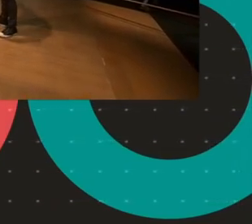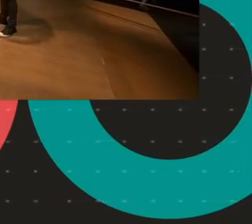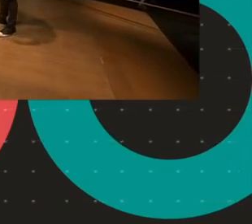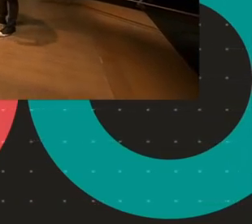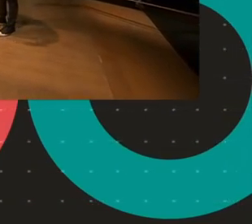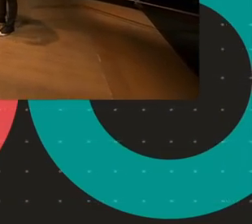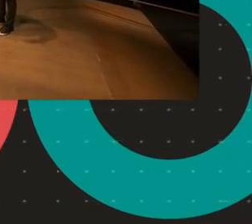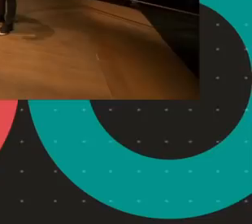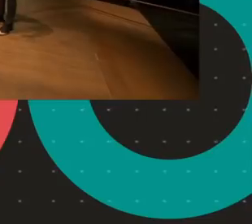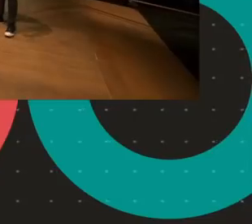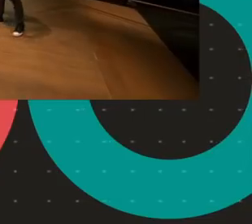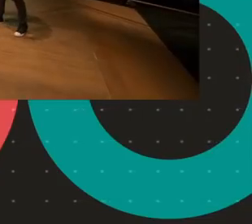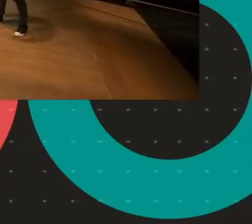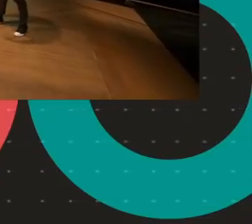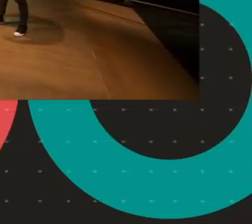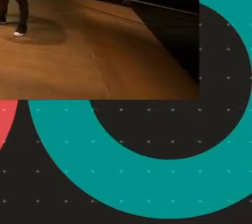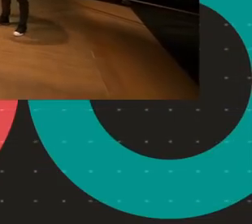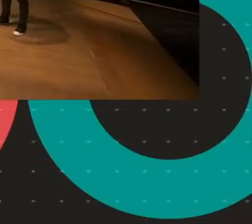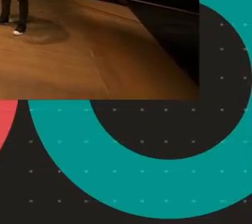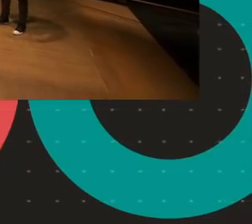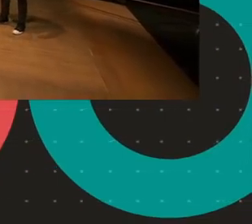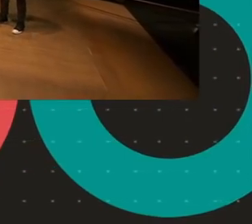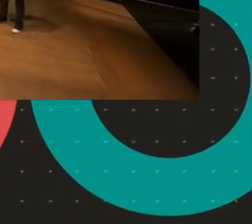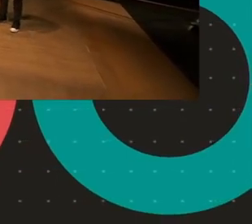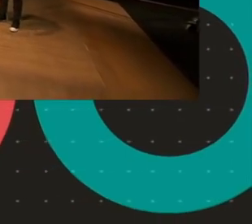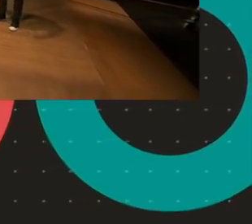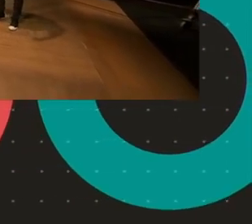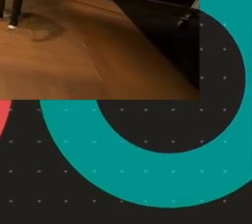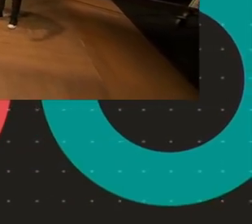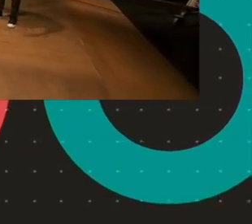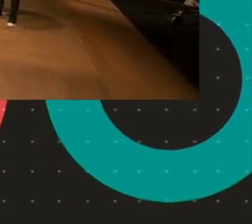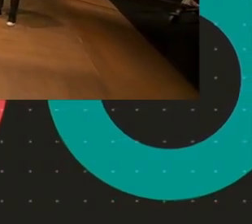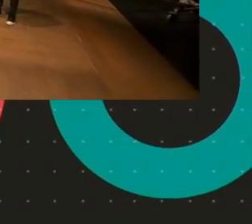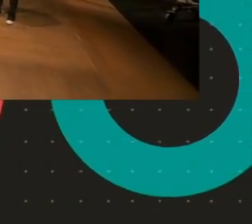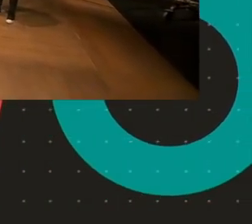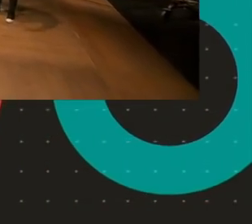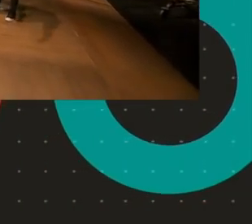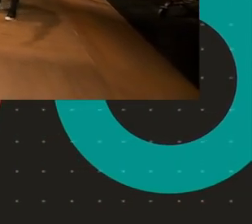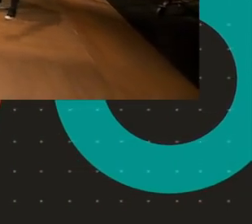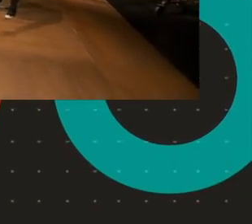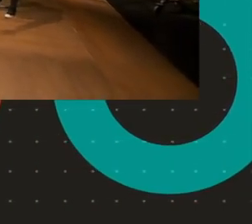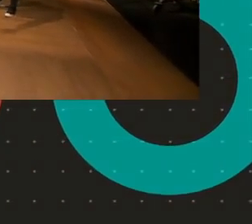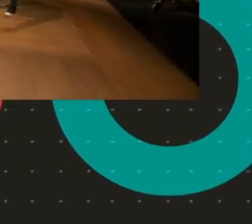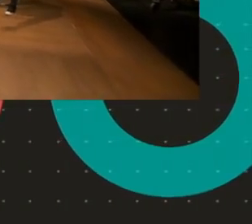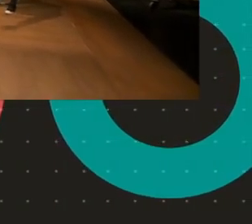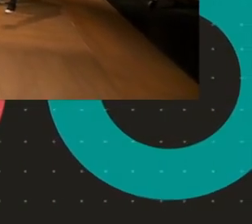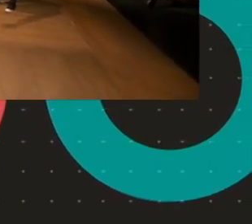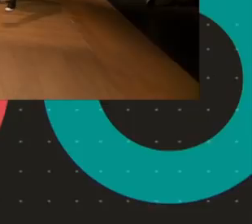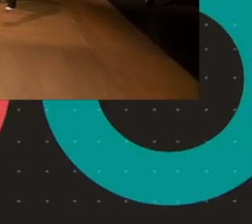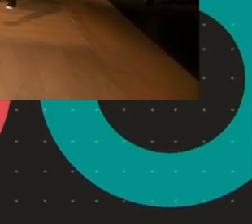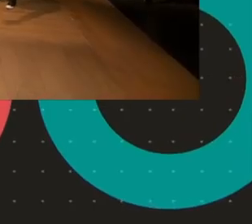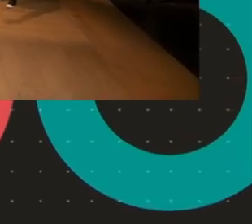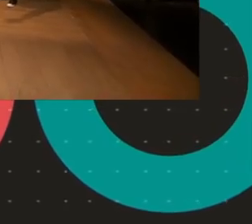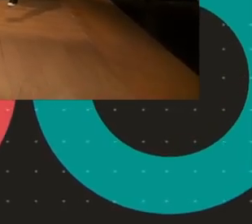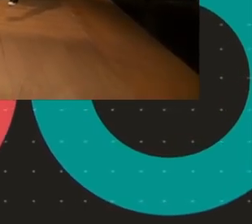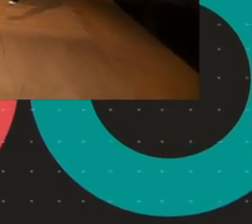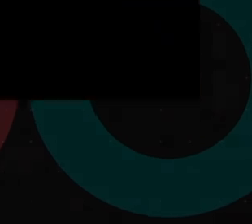hein? Vou tentar. Faz uma força. Olha aqui, ó. Agora. Tony Tornado.